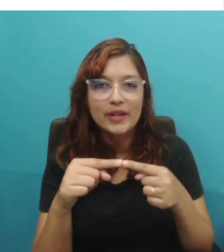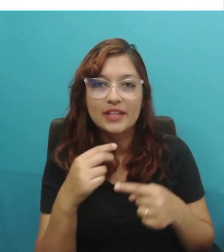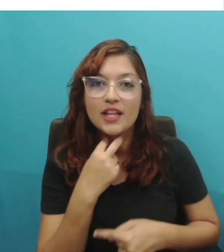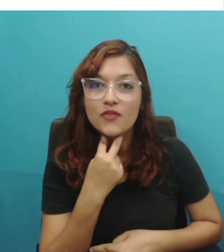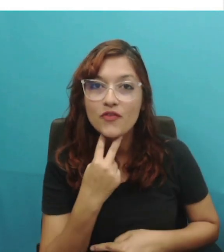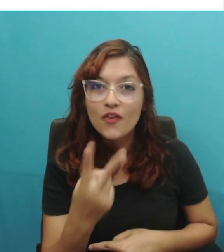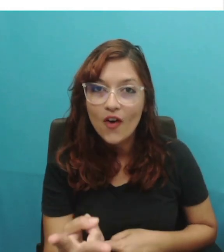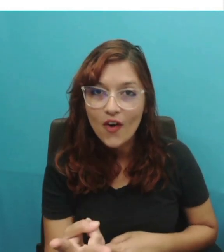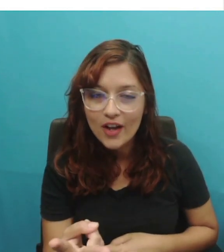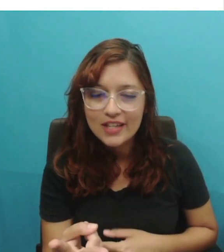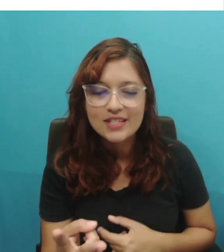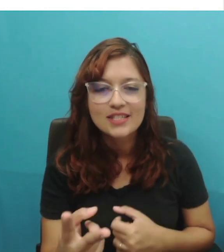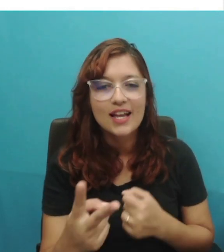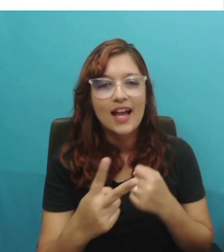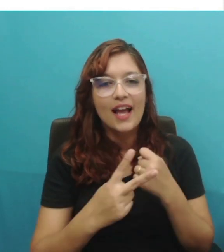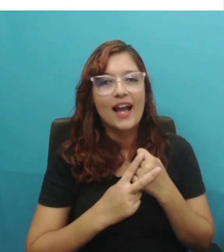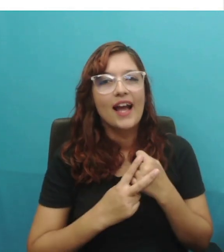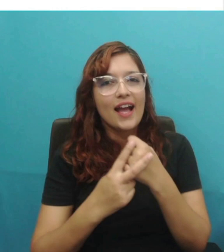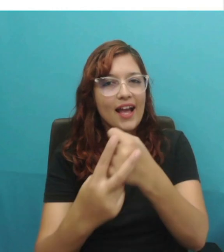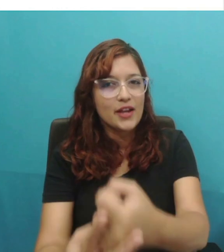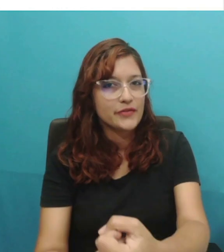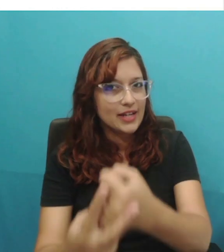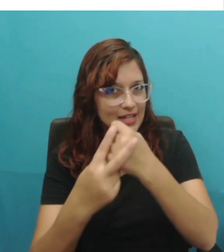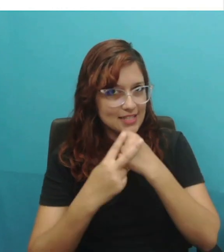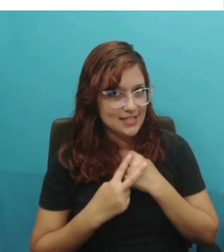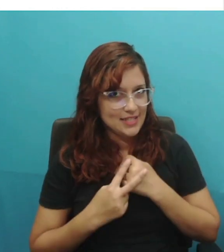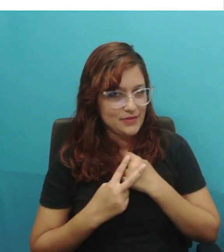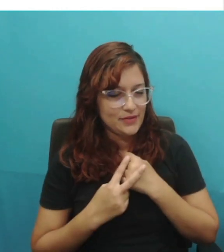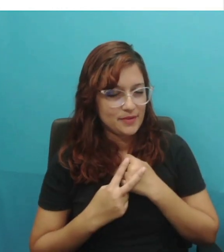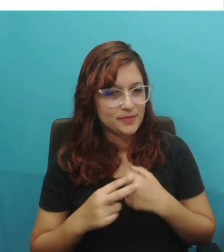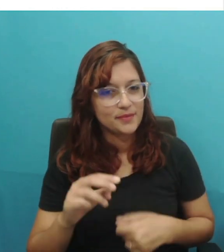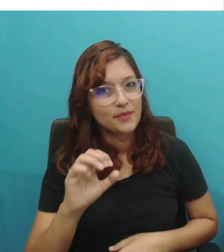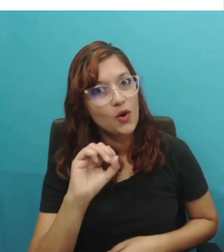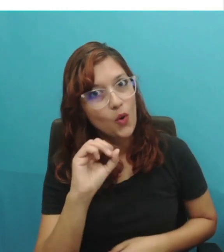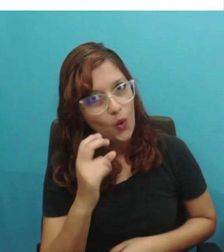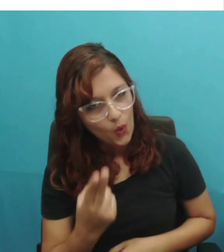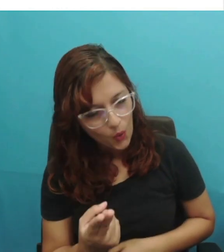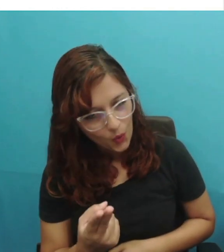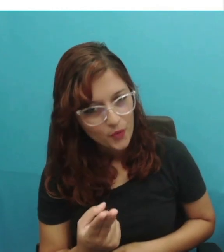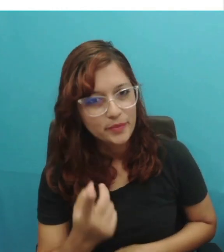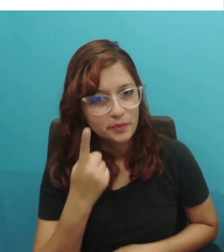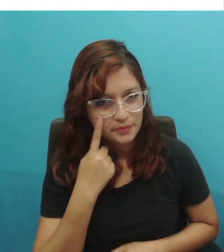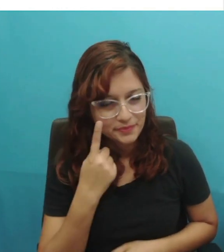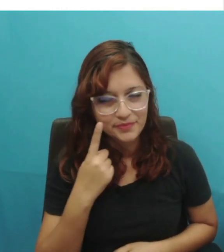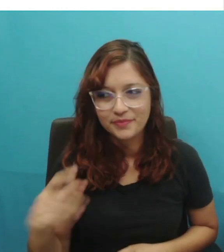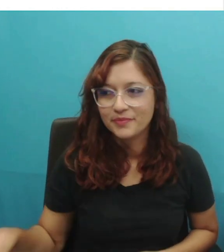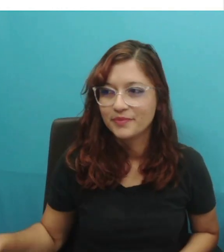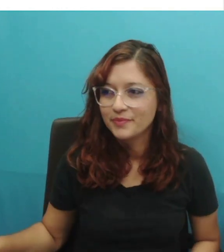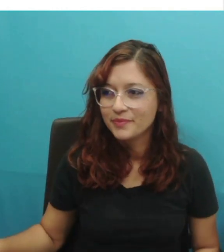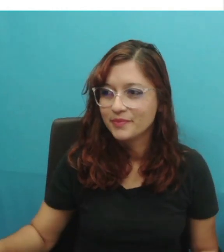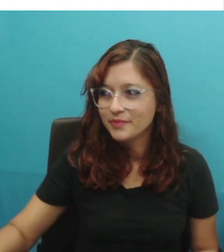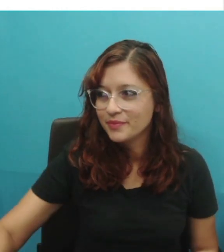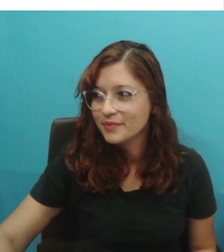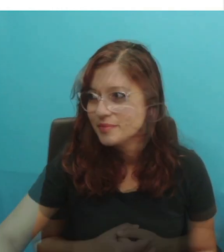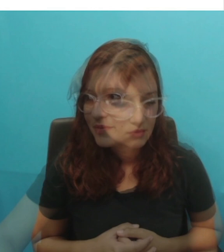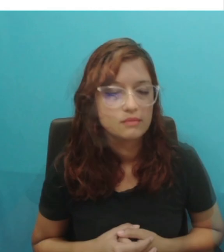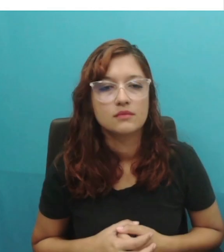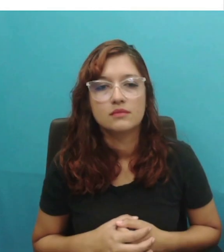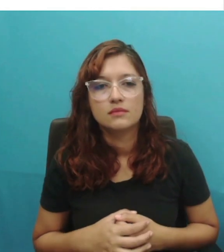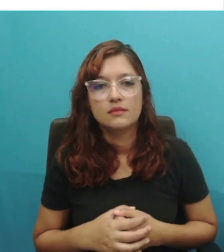Essa parte pertence ao estudo das vozes verbais. Tem voz ativa e voz passiva.